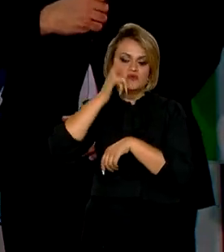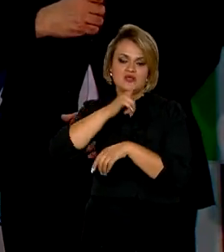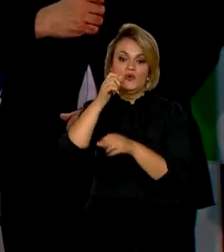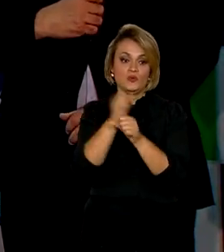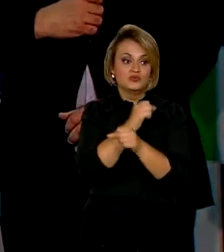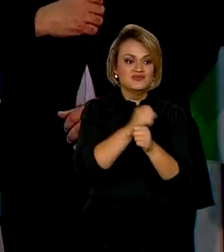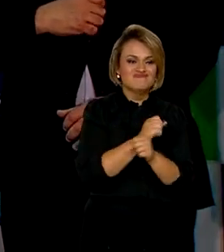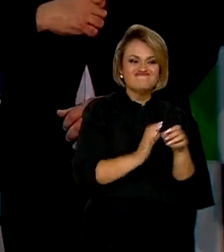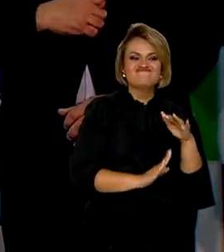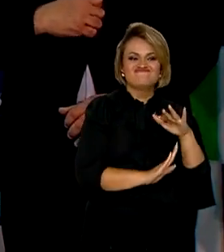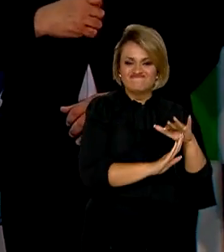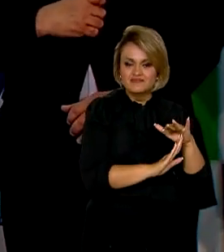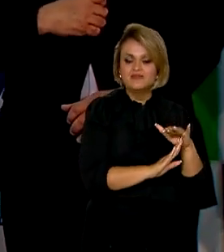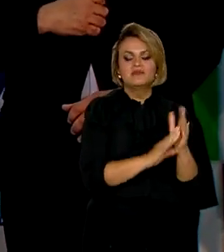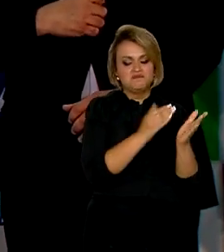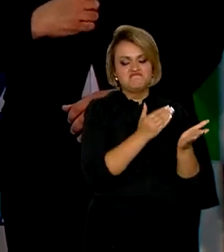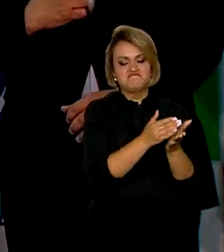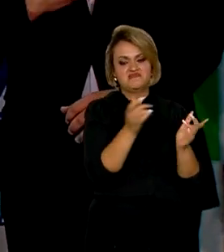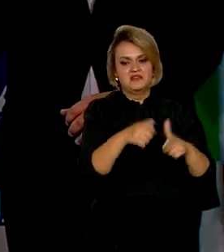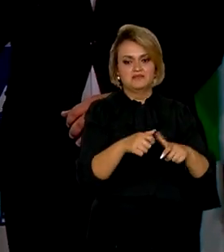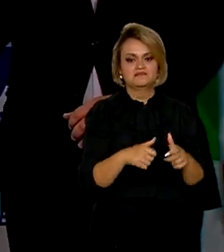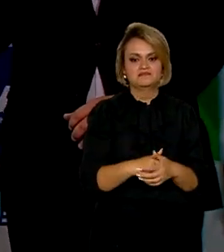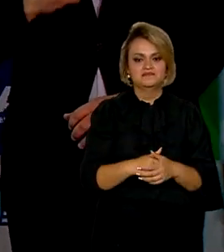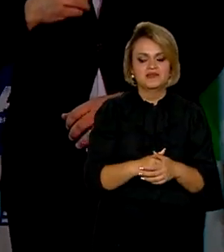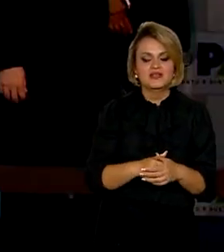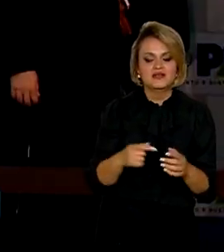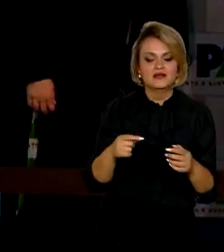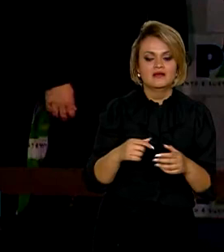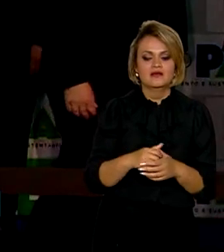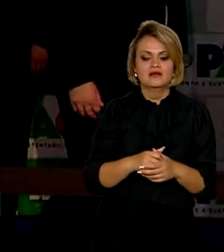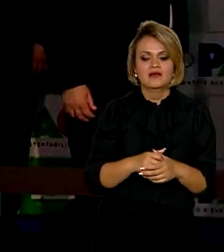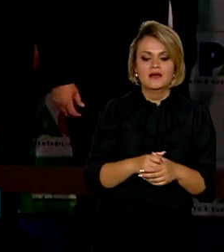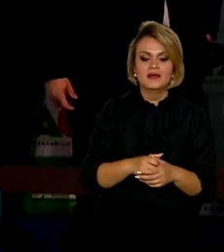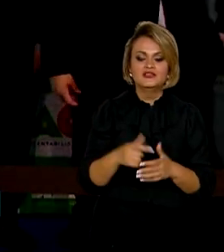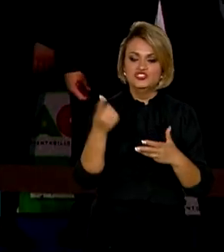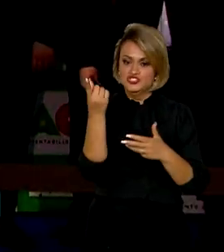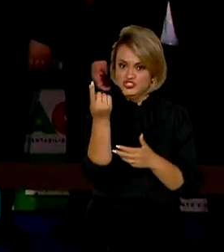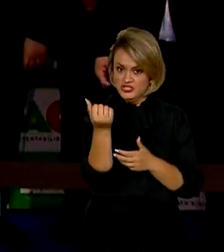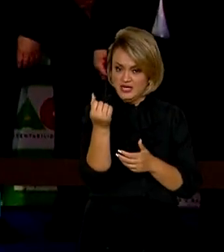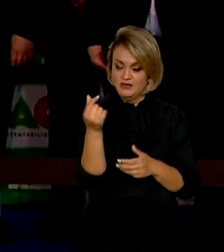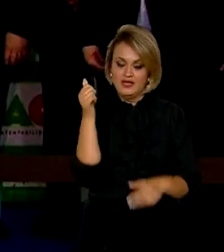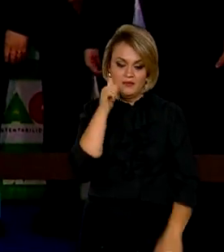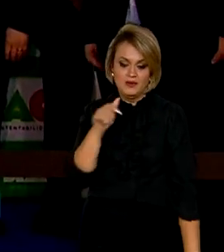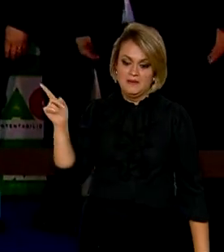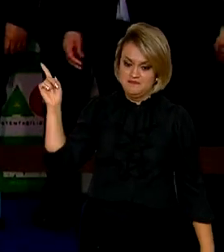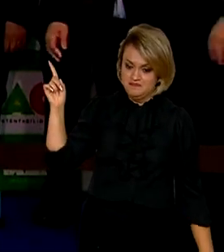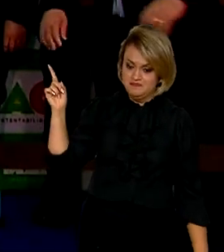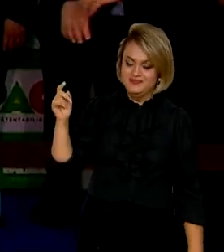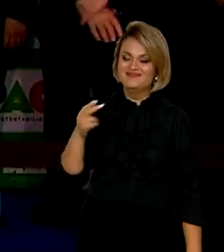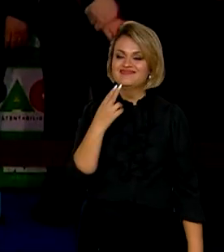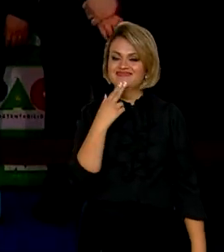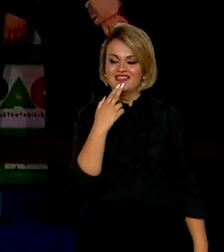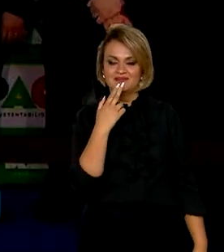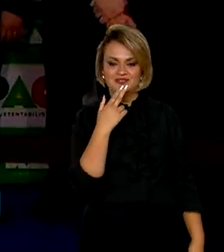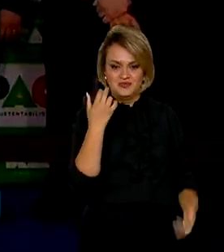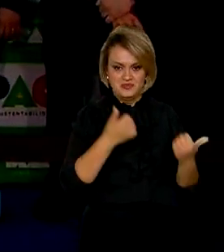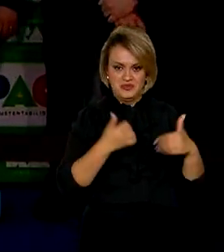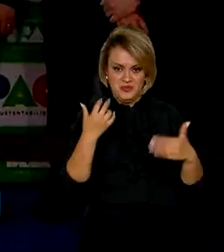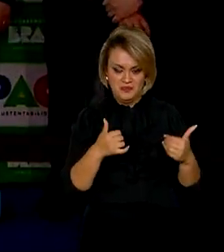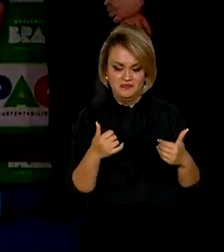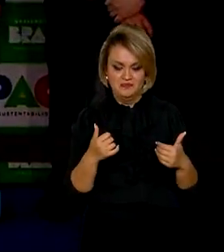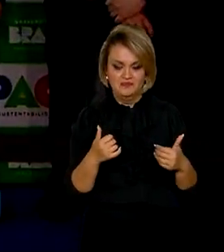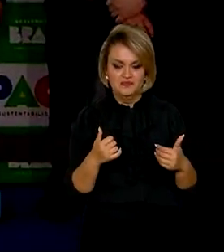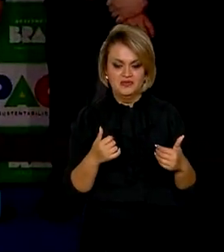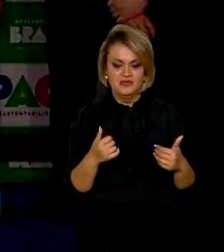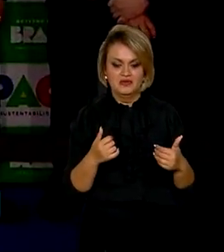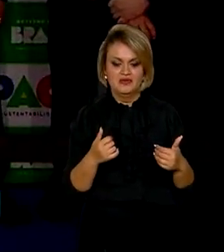obras que não se encaixaram dentro do limite orçamentário da União. Recursos que, segundo a ministra do Planejamento e Orçamento,